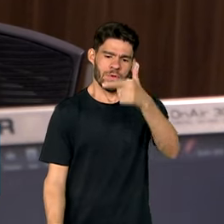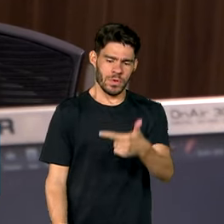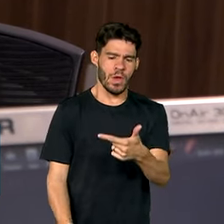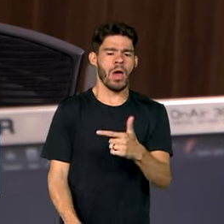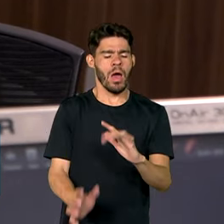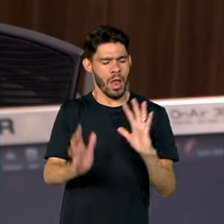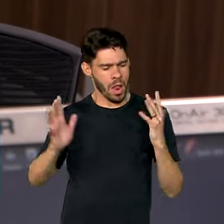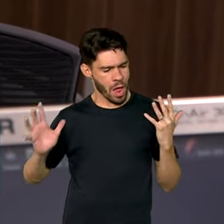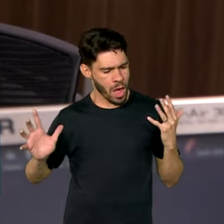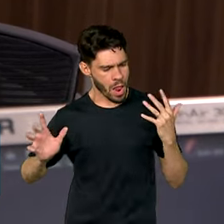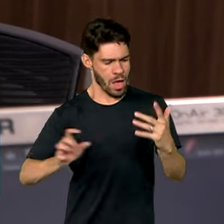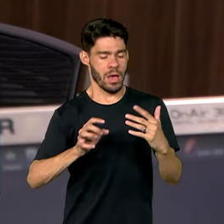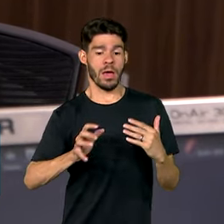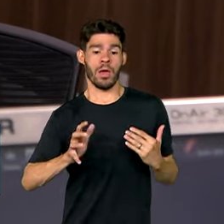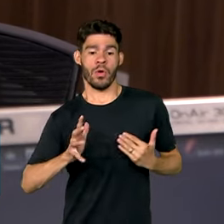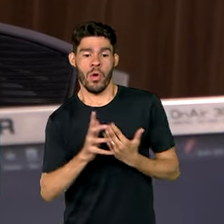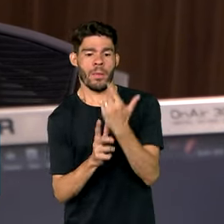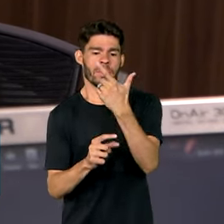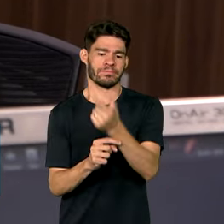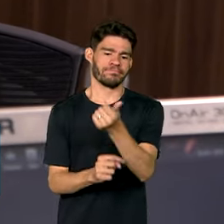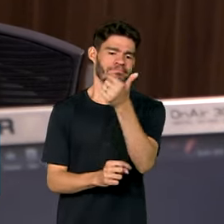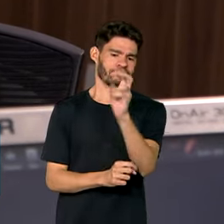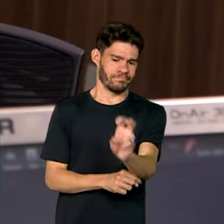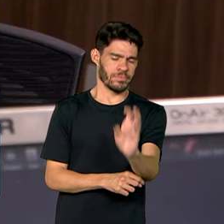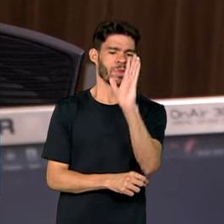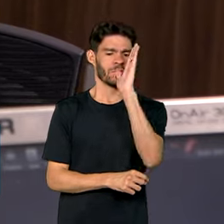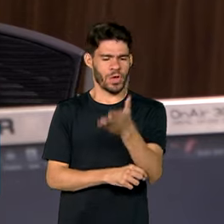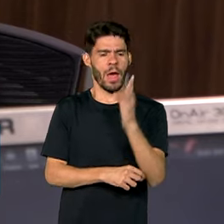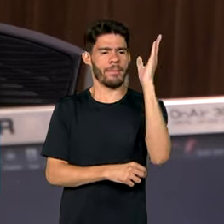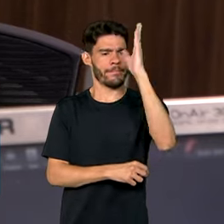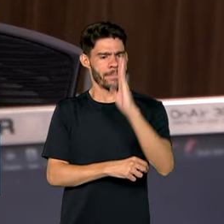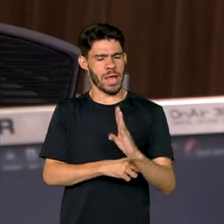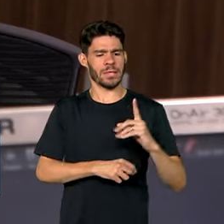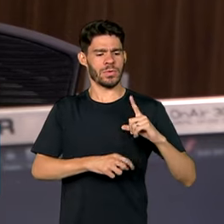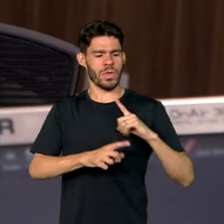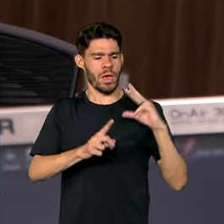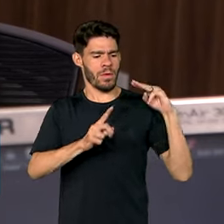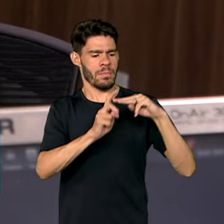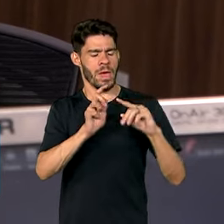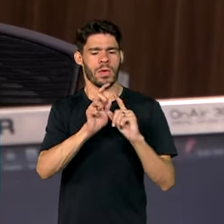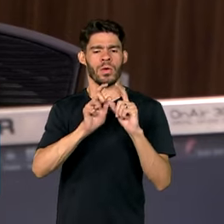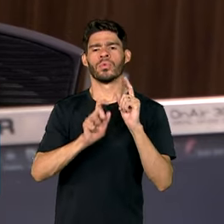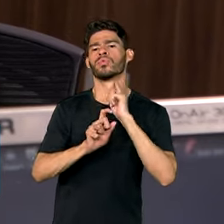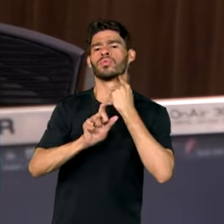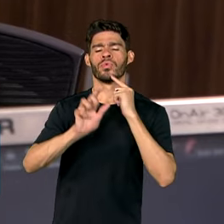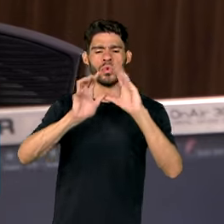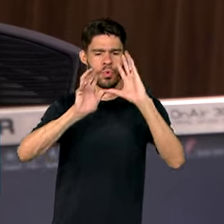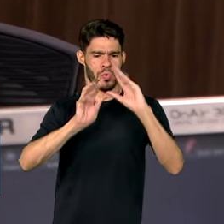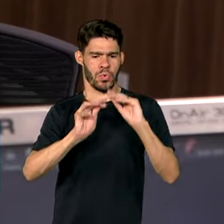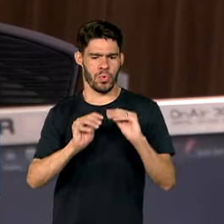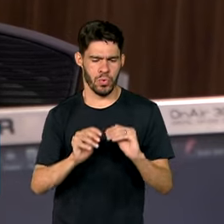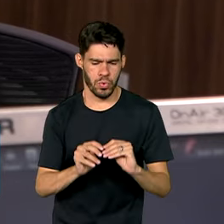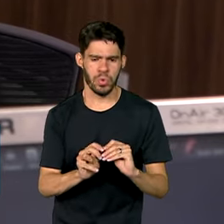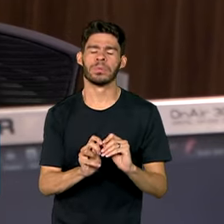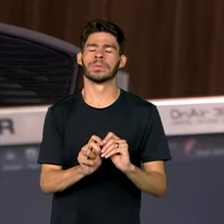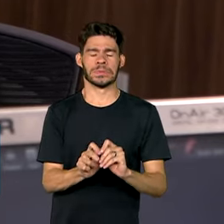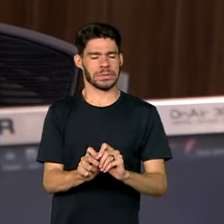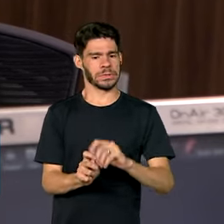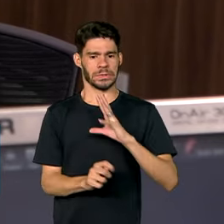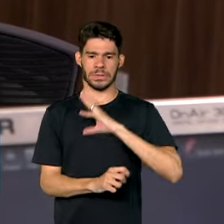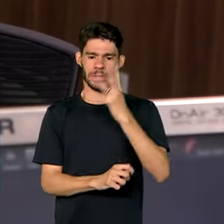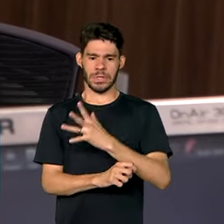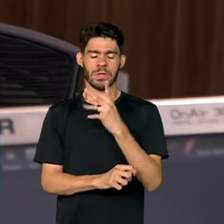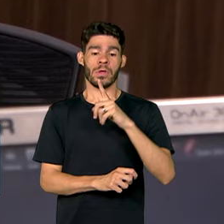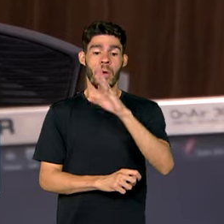Celebrar E desde 2015 o Brasil já fez já pôs uma meta de descarbonização muito ambiciosa então o